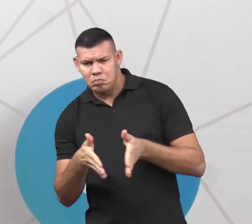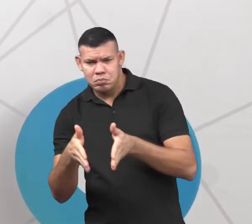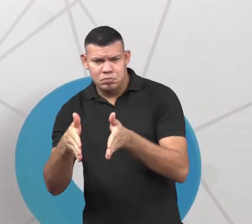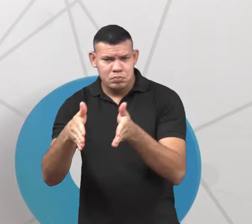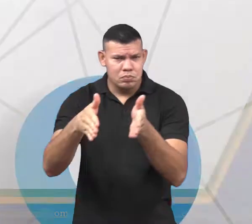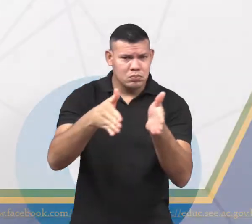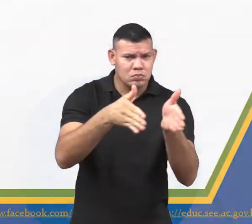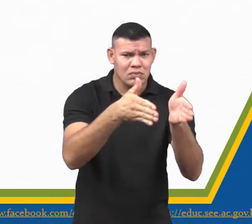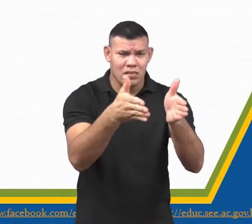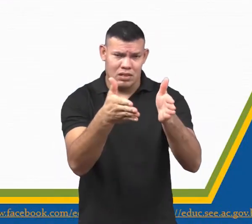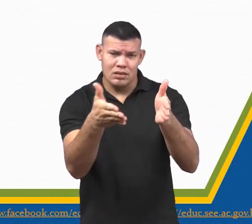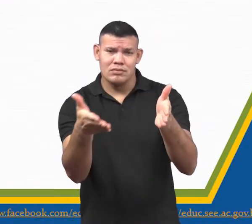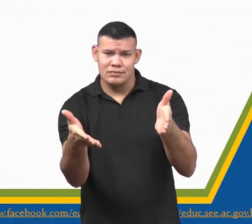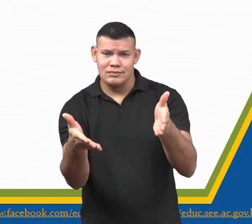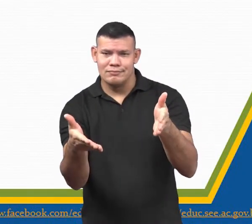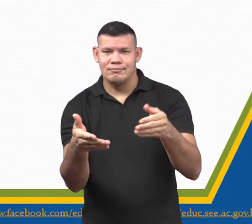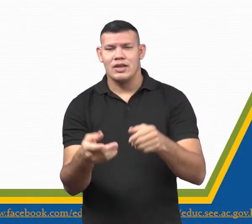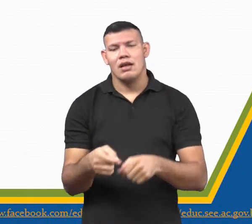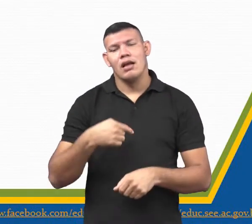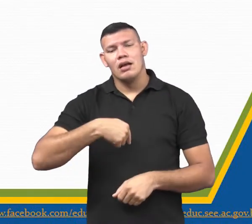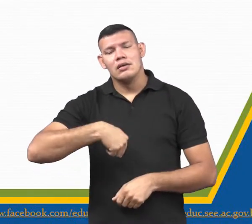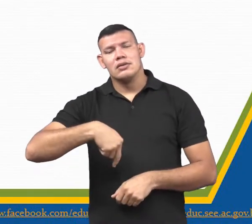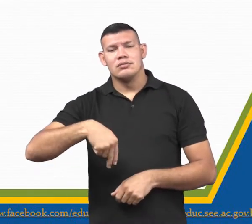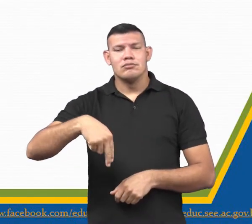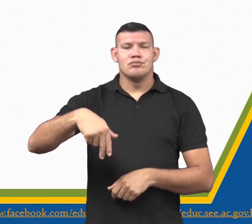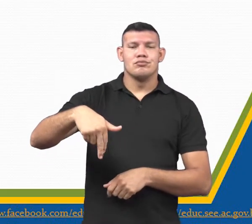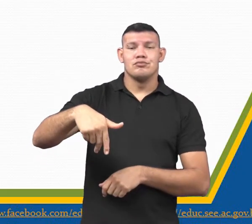al restaurante, doble a la